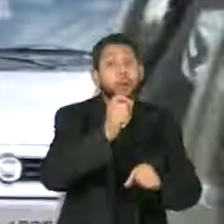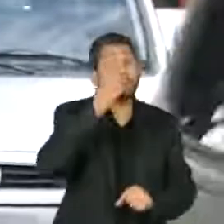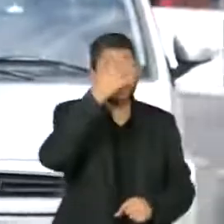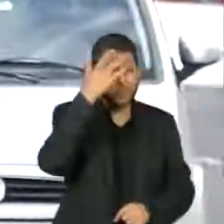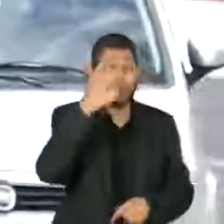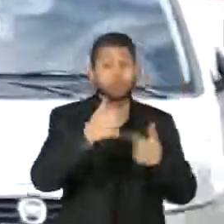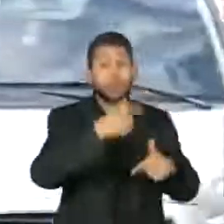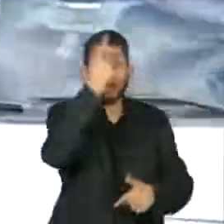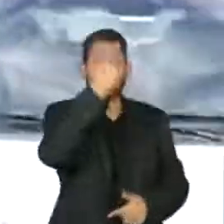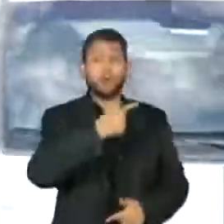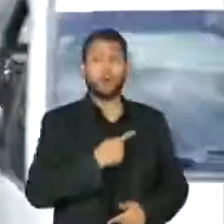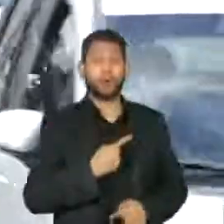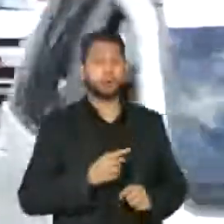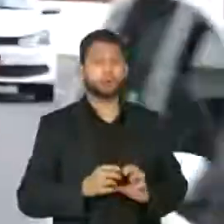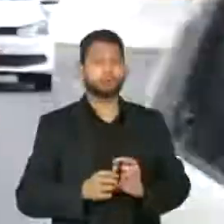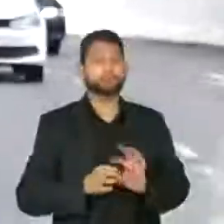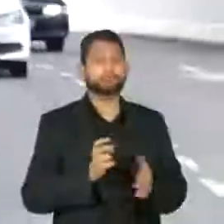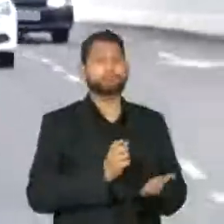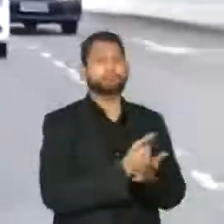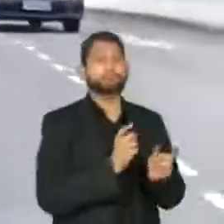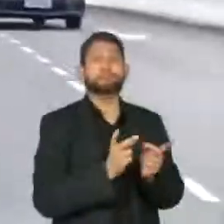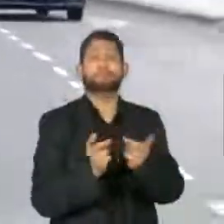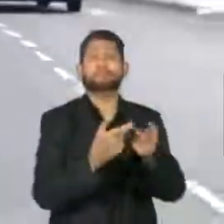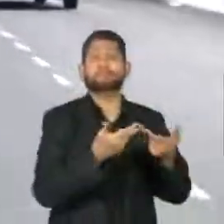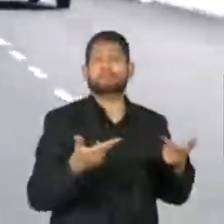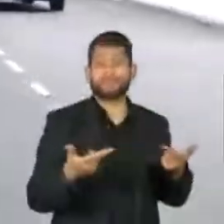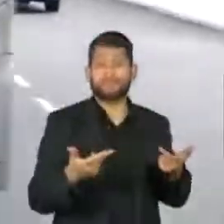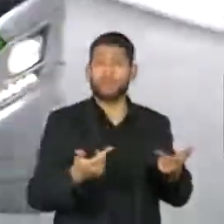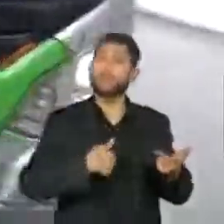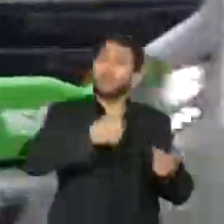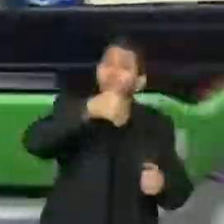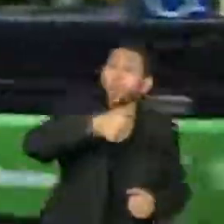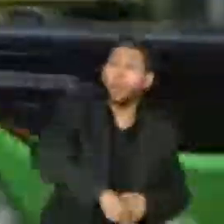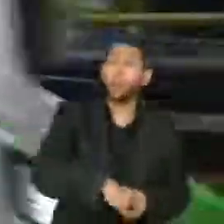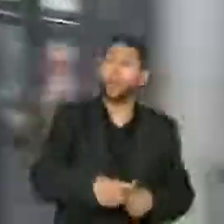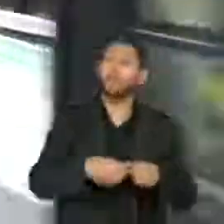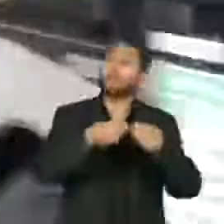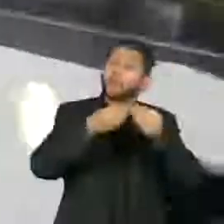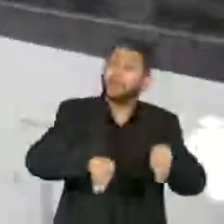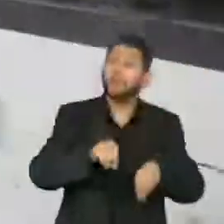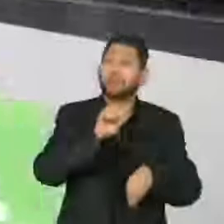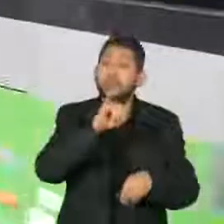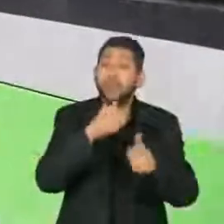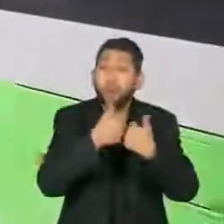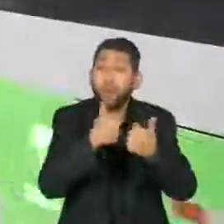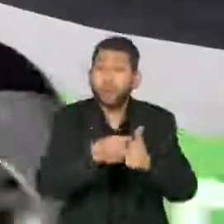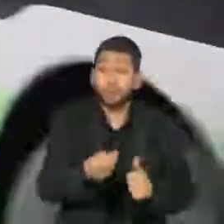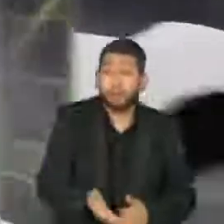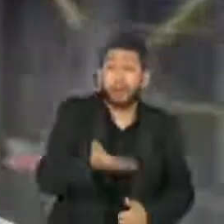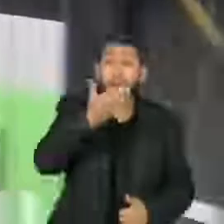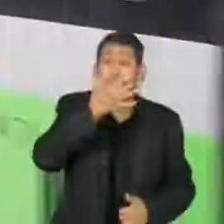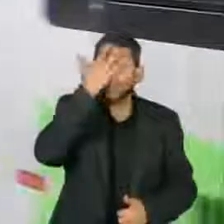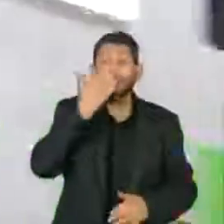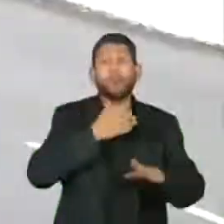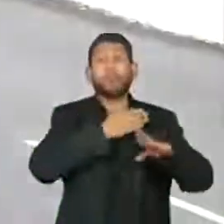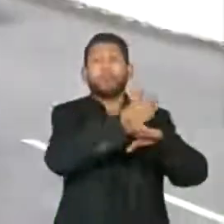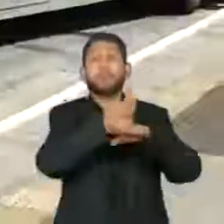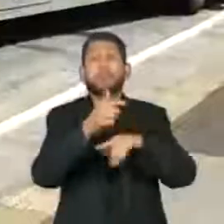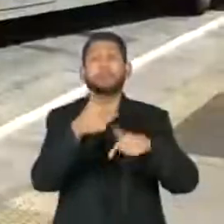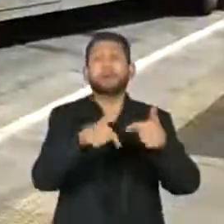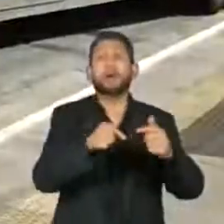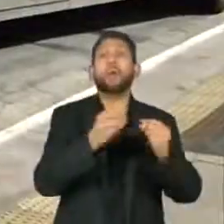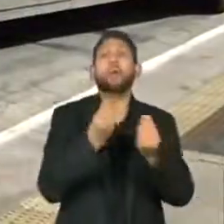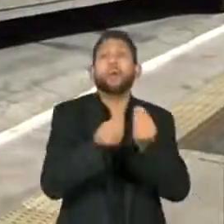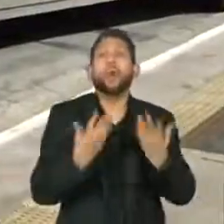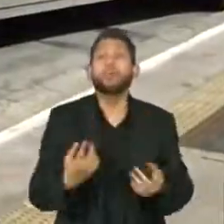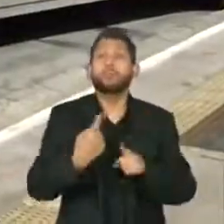informal. Este é o ponto mais grave quando nós falamos de aumento de ônibus. Ele não tem vale-transporte.